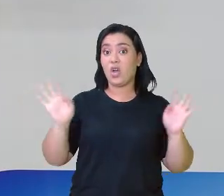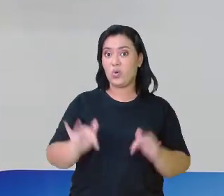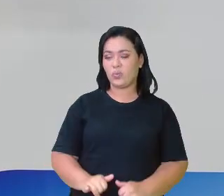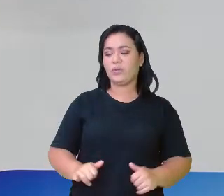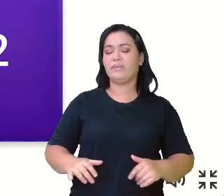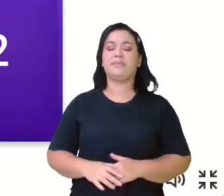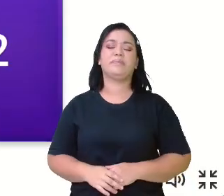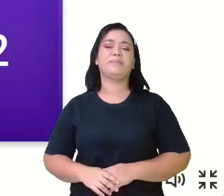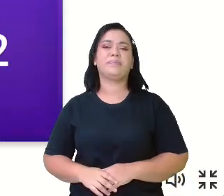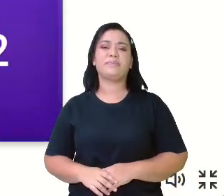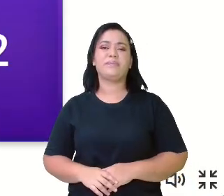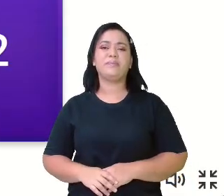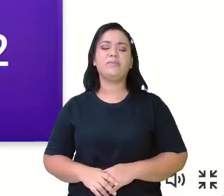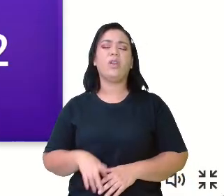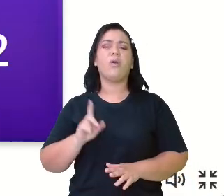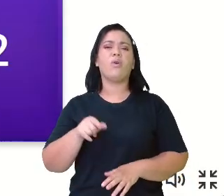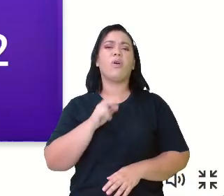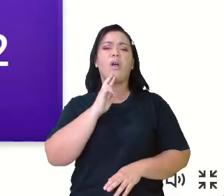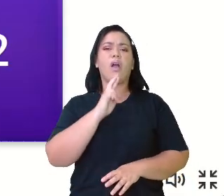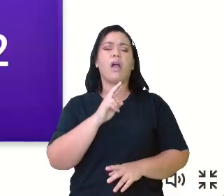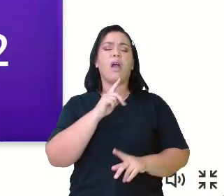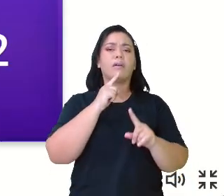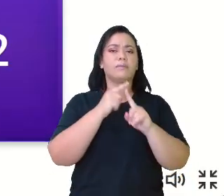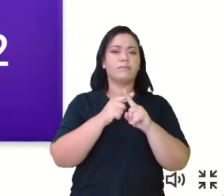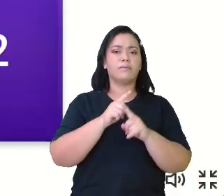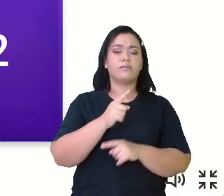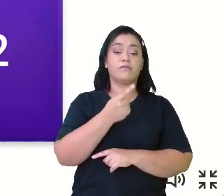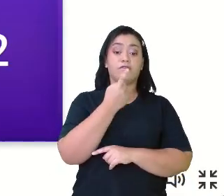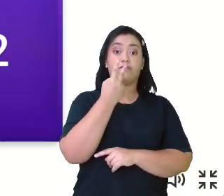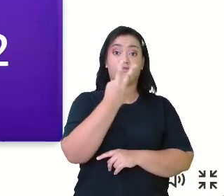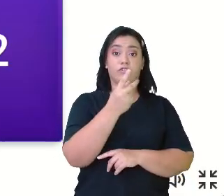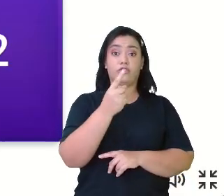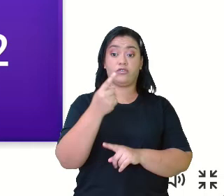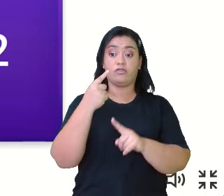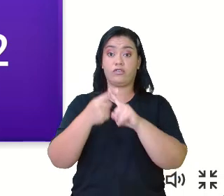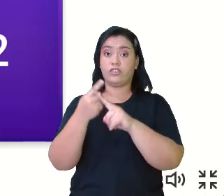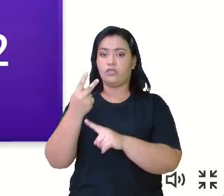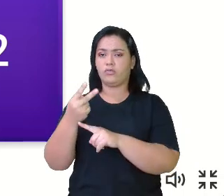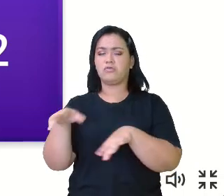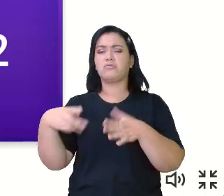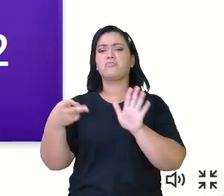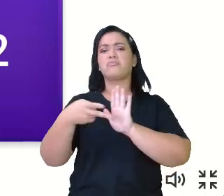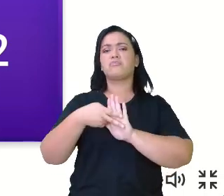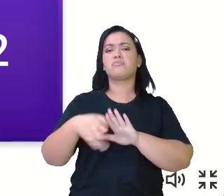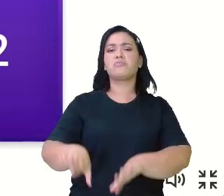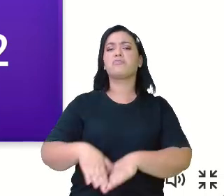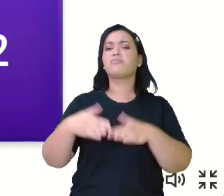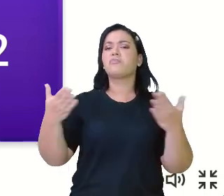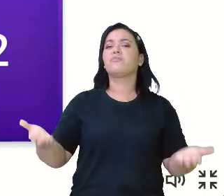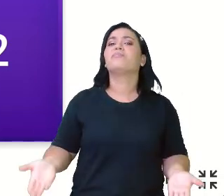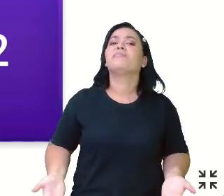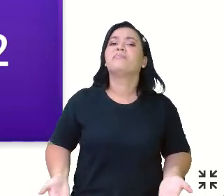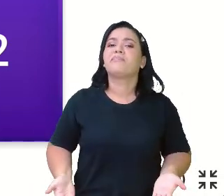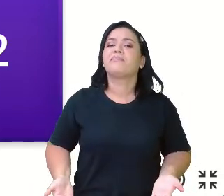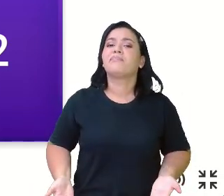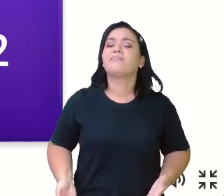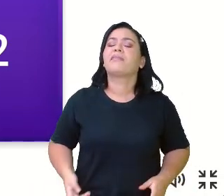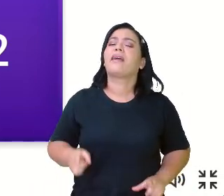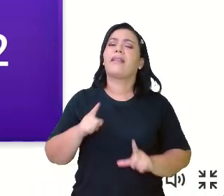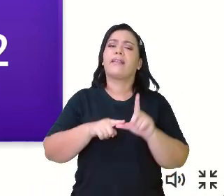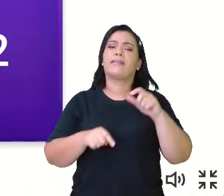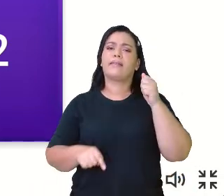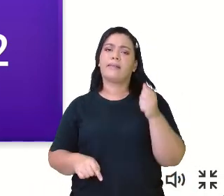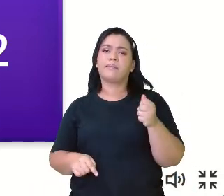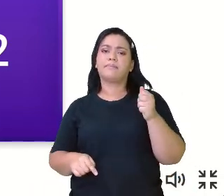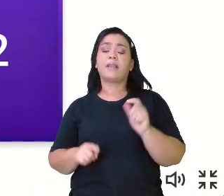gente fechar. Olha aí, o resultado da multiplicação 21 vezes 2 dá quanto? Tá uma mistura só aqui. É